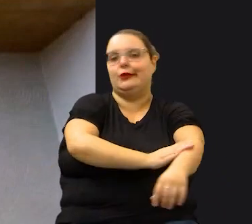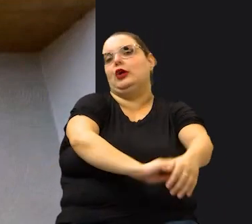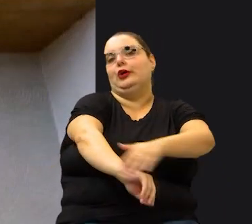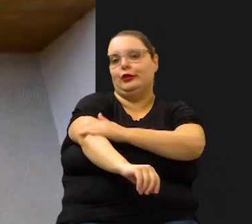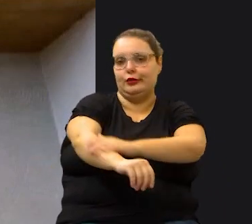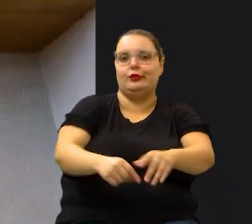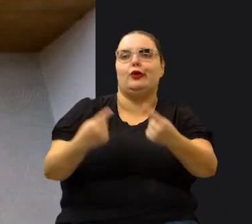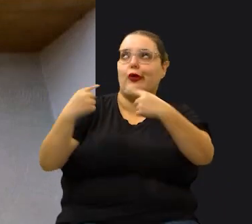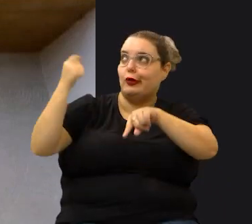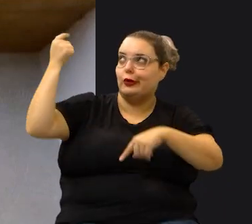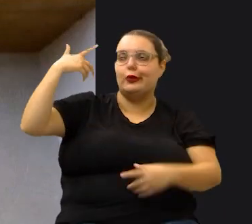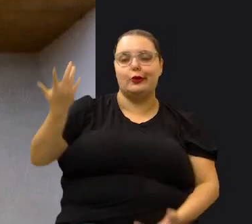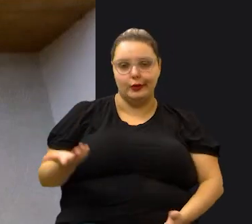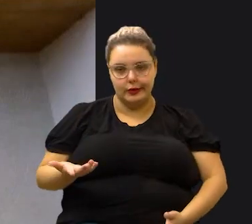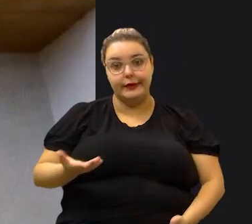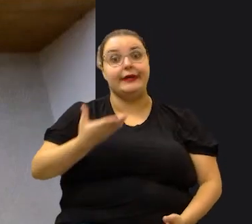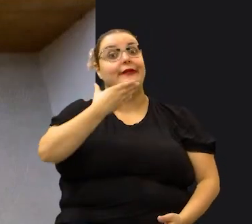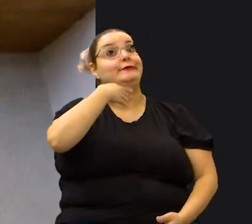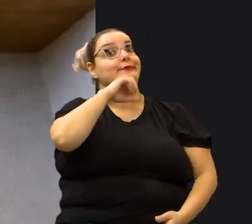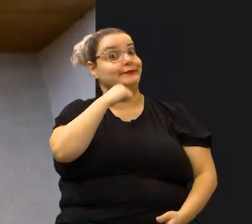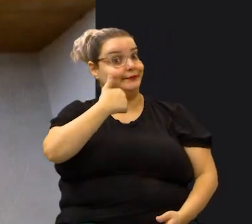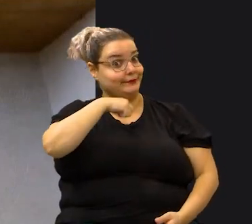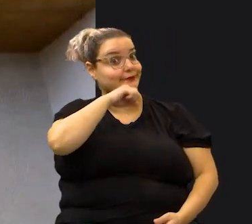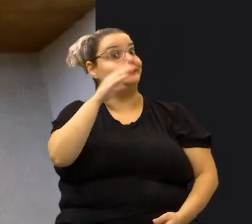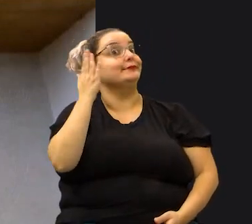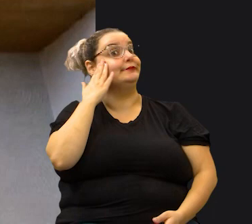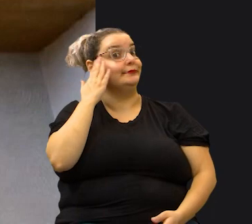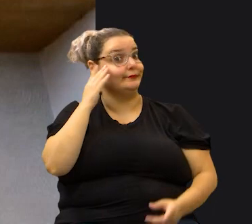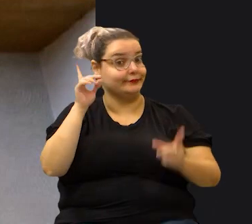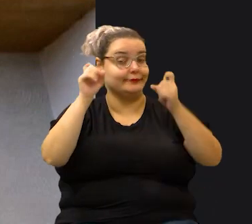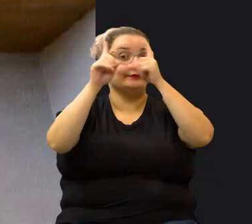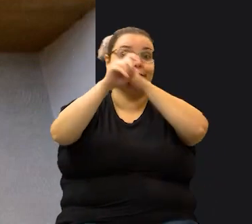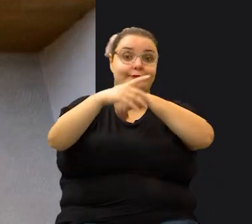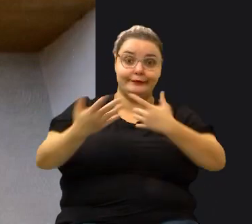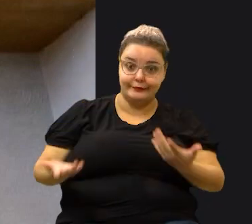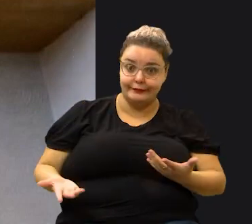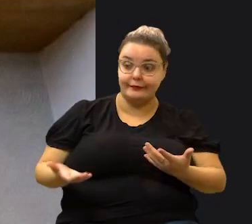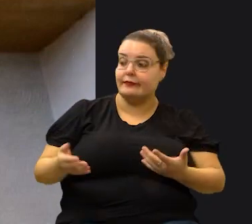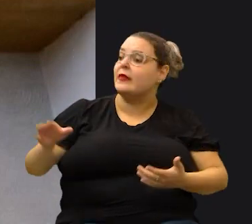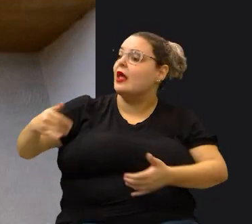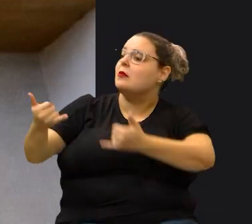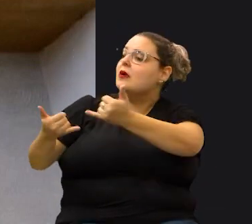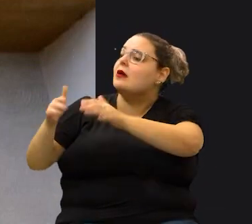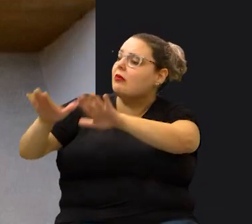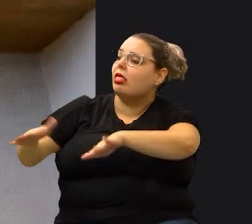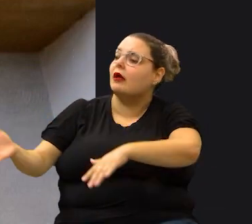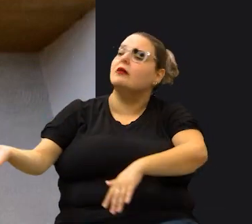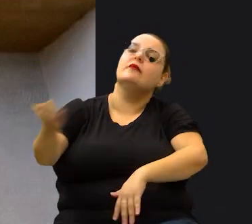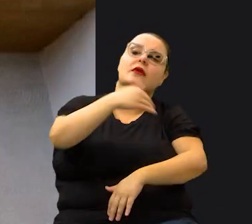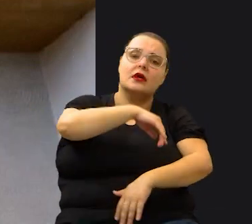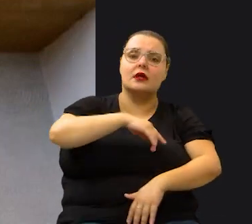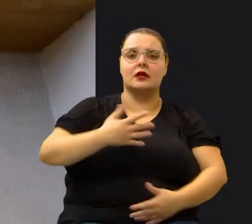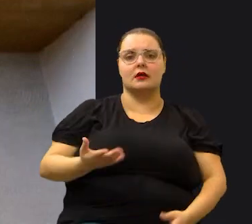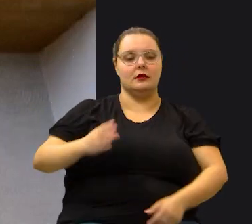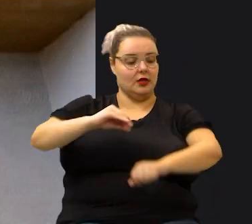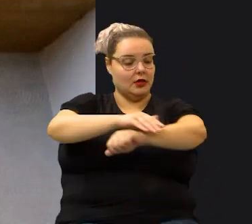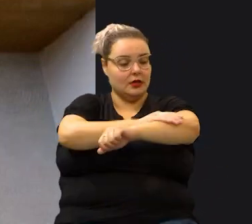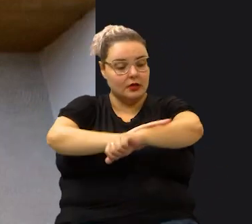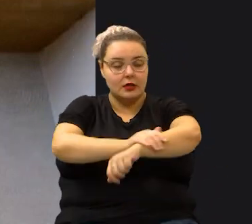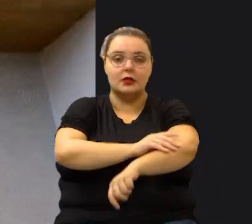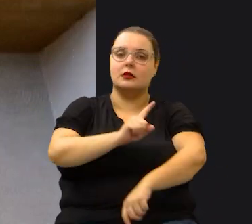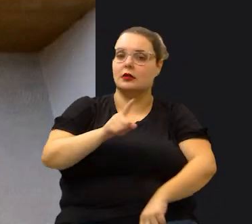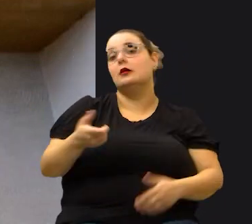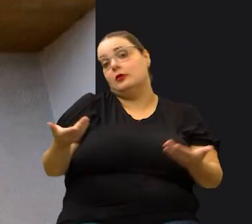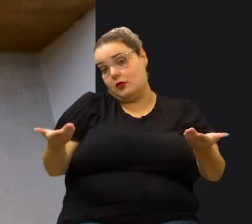reaplicando protetor solar com muita frequência. Quem é pai sabe da dificuldade, às vezes, de tirar a criança da brincadeira para poder reaplicar um protetor solar. Então, são